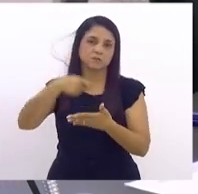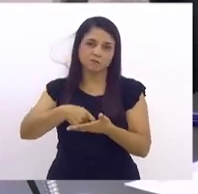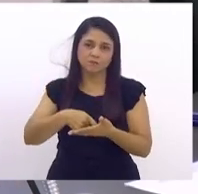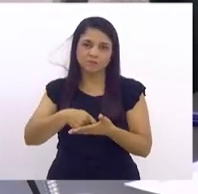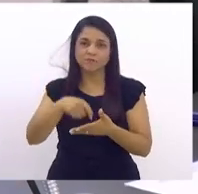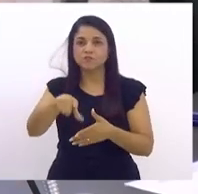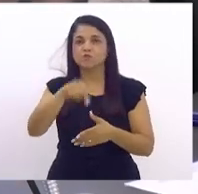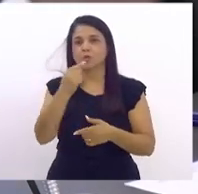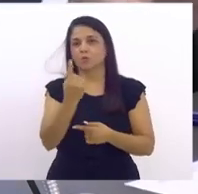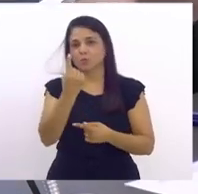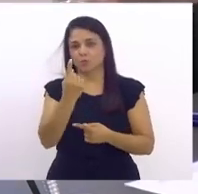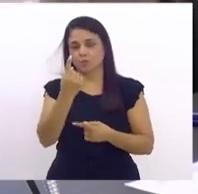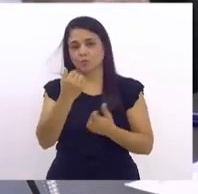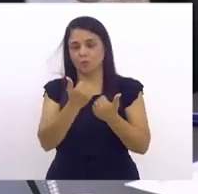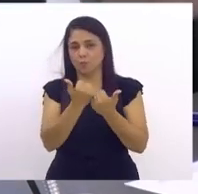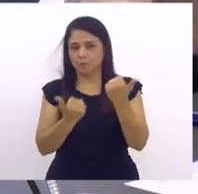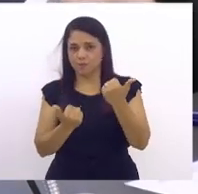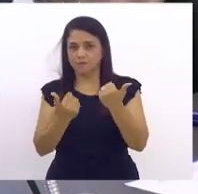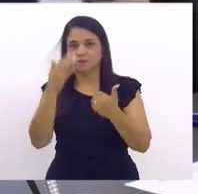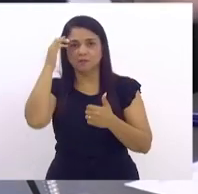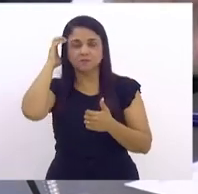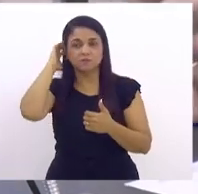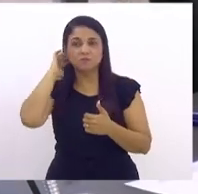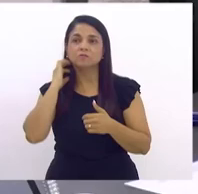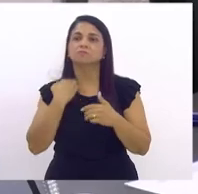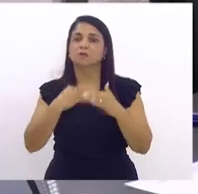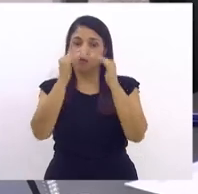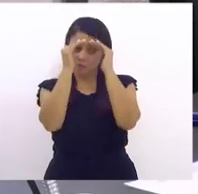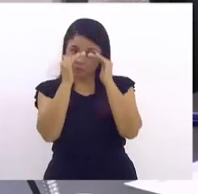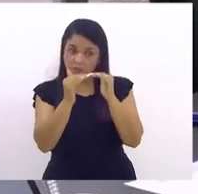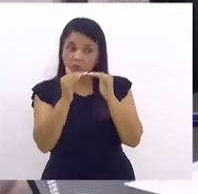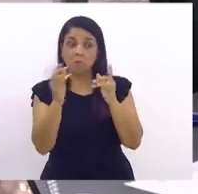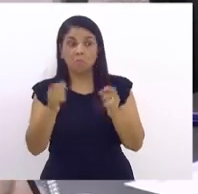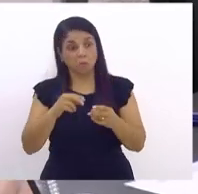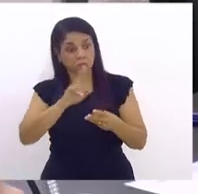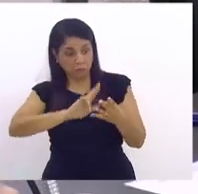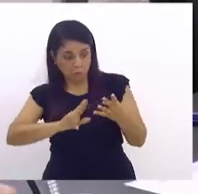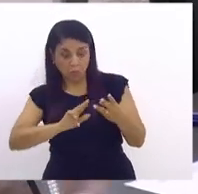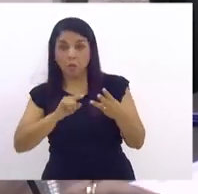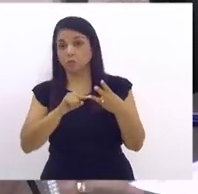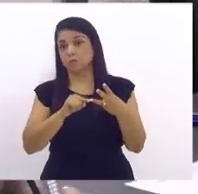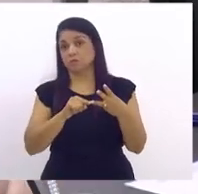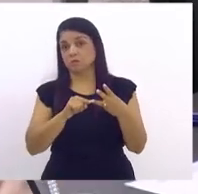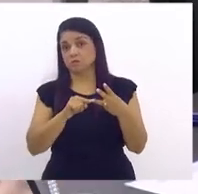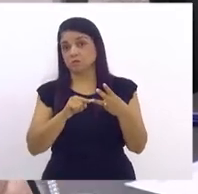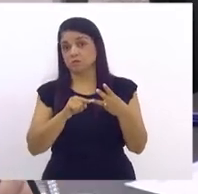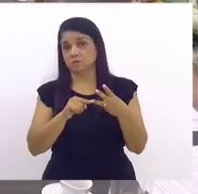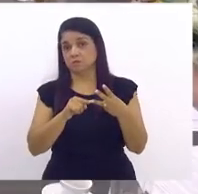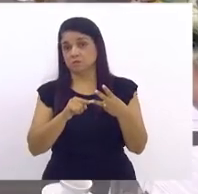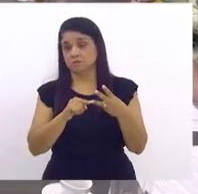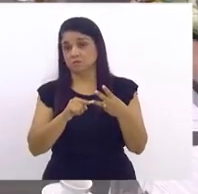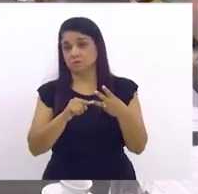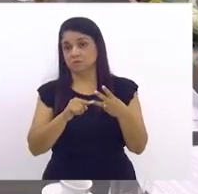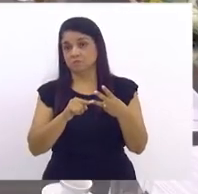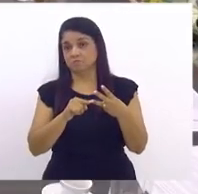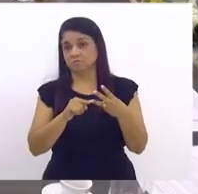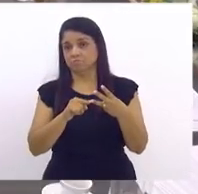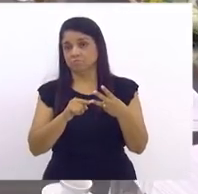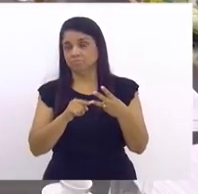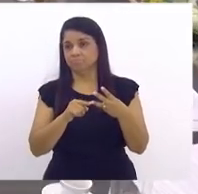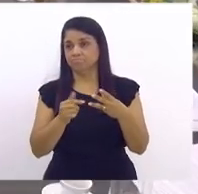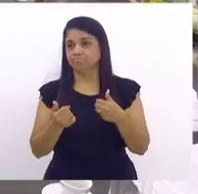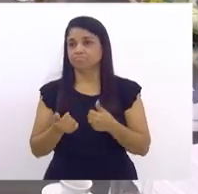Historicamente, me permite, rapidamente, escolhe lá o primeiro colocado, respeitando, mas pode nomear o terceiro. Vossa Excelência, me permite rapidamente. Deputado